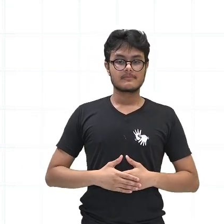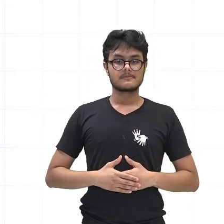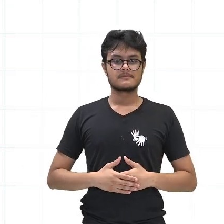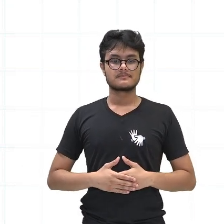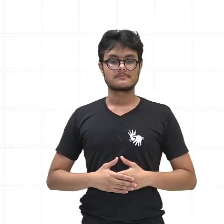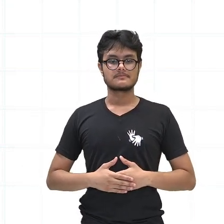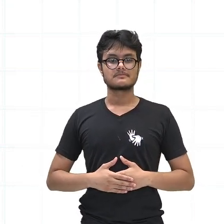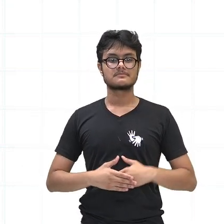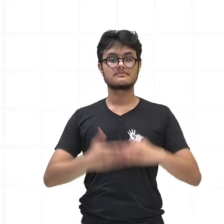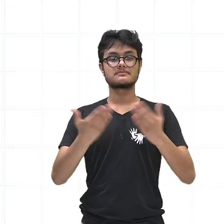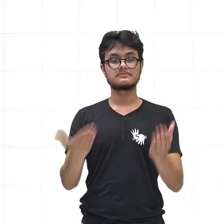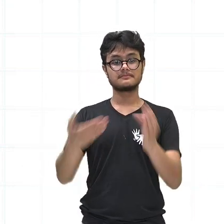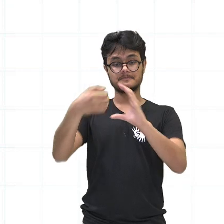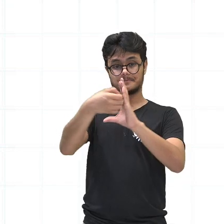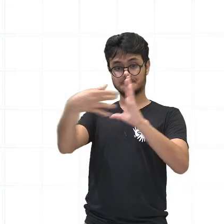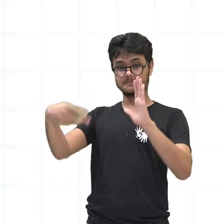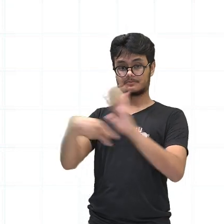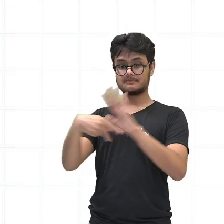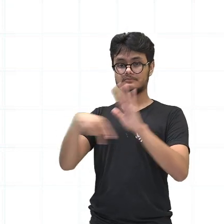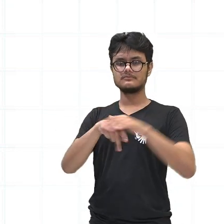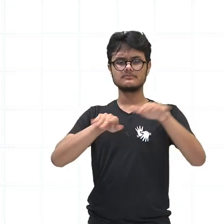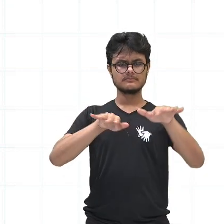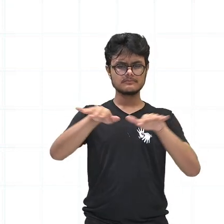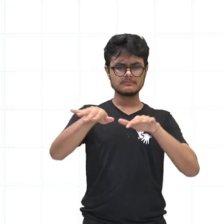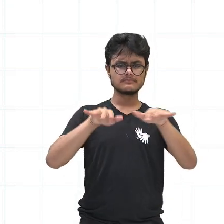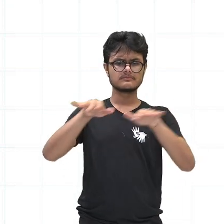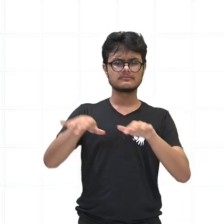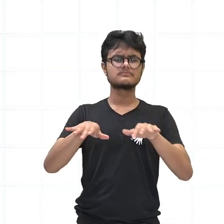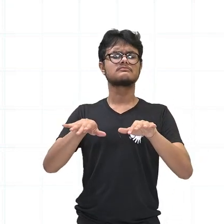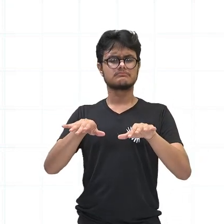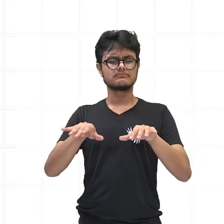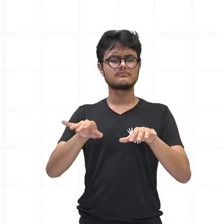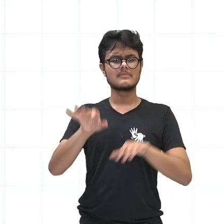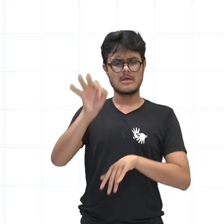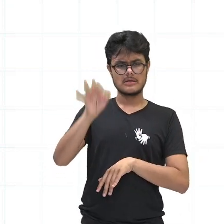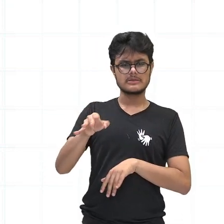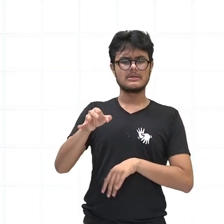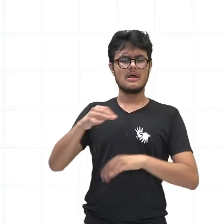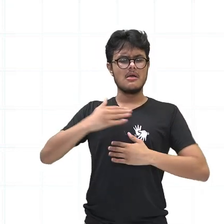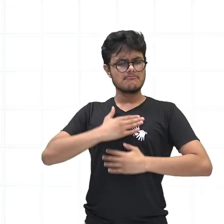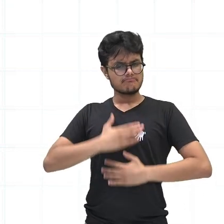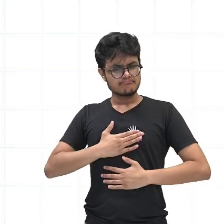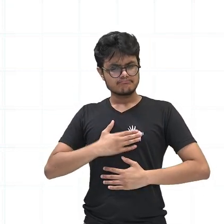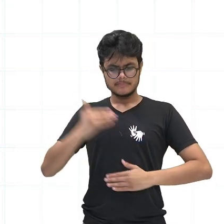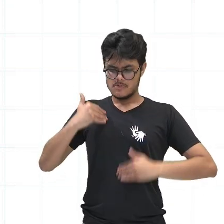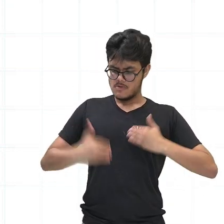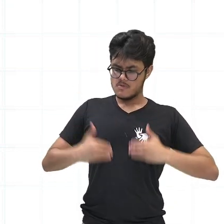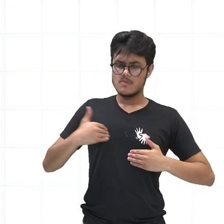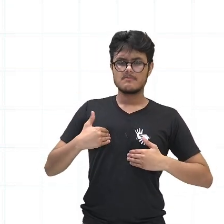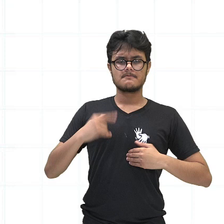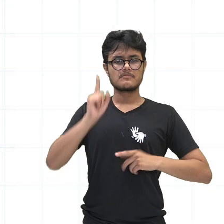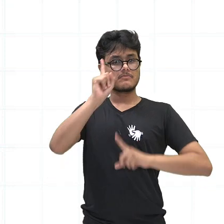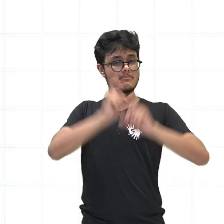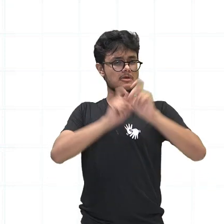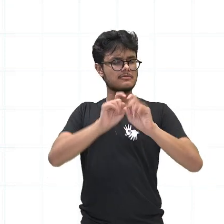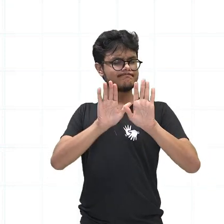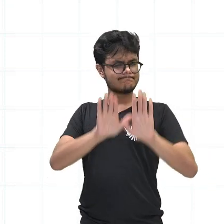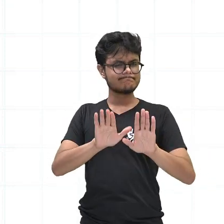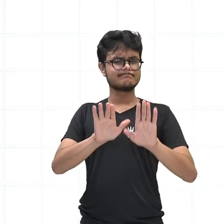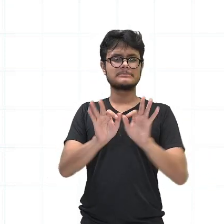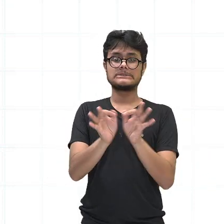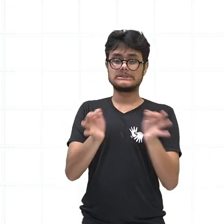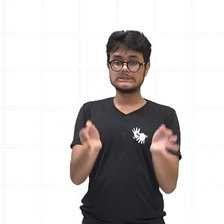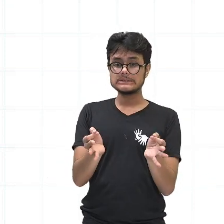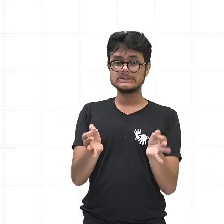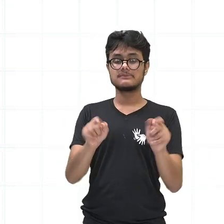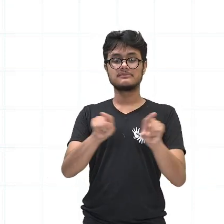Odisha, tá? É caracterizado por movimentos fluidos, posses elegantes e expressões faciais sutis. é uma forma